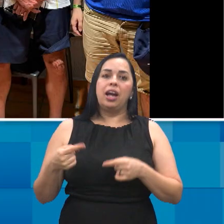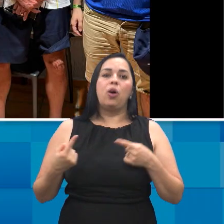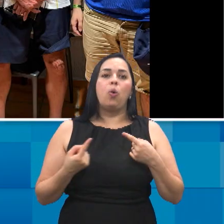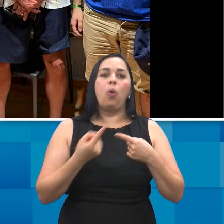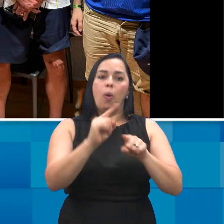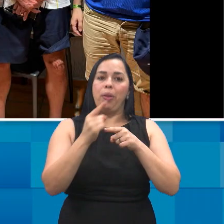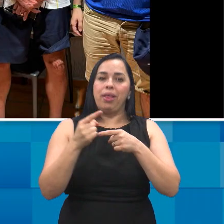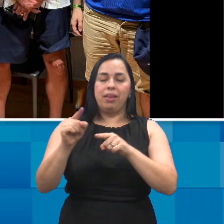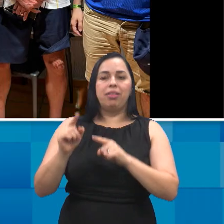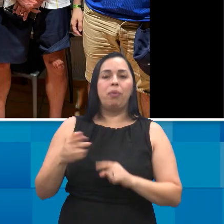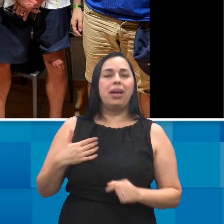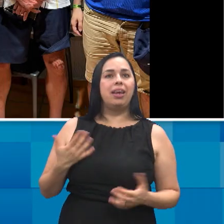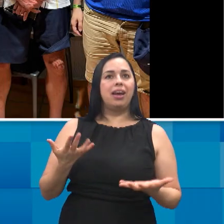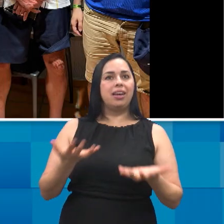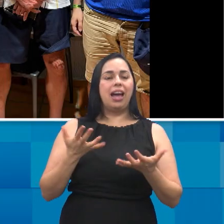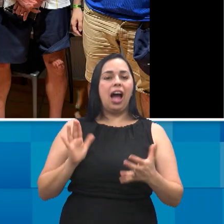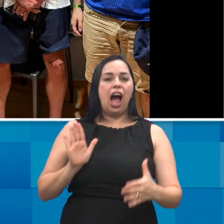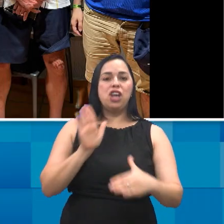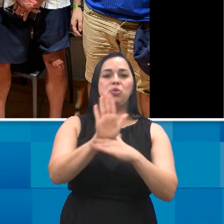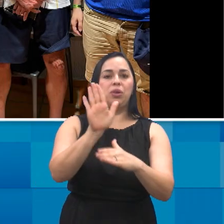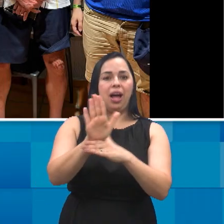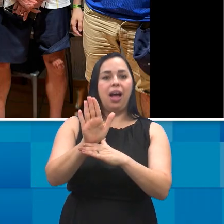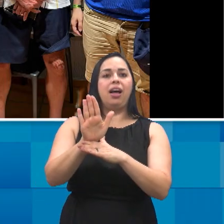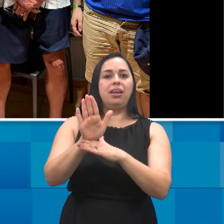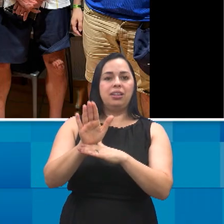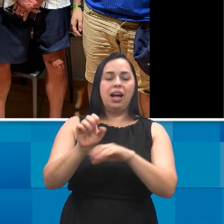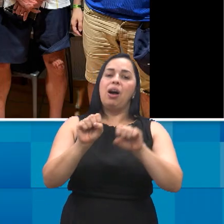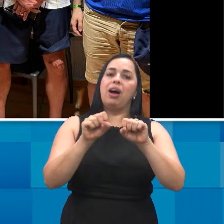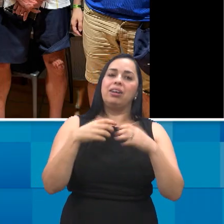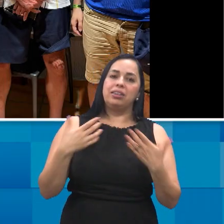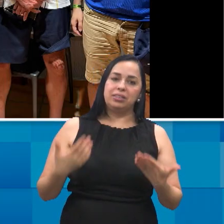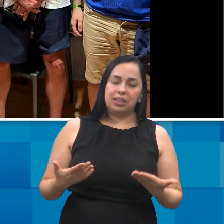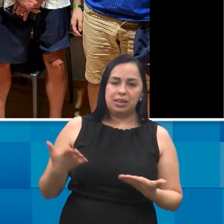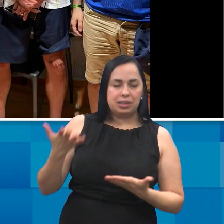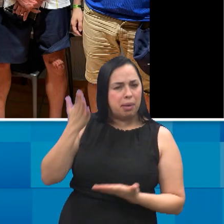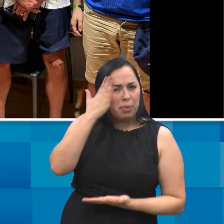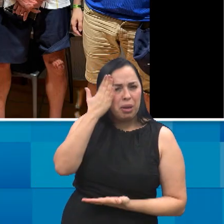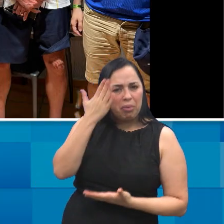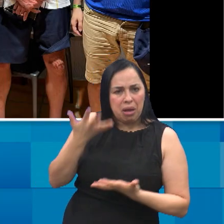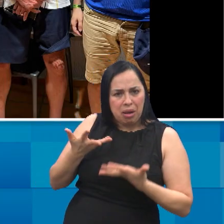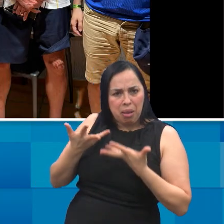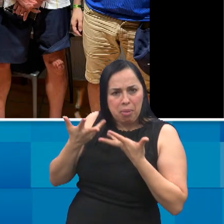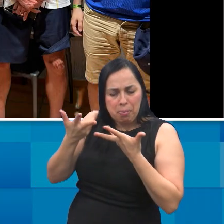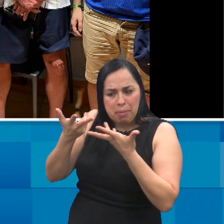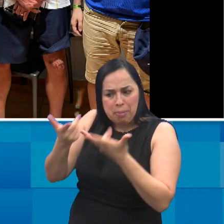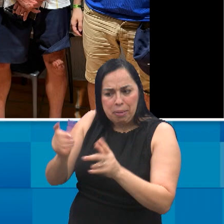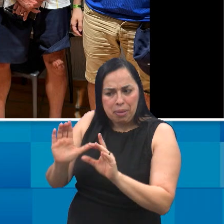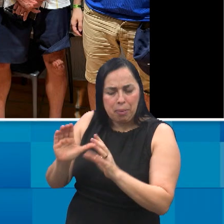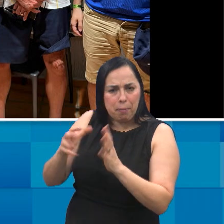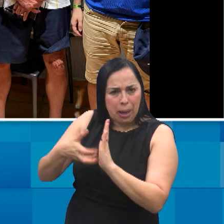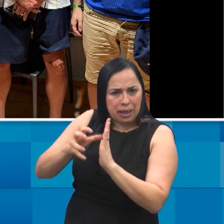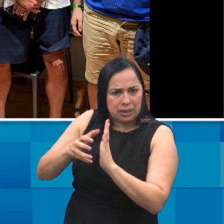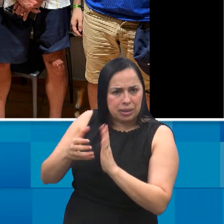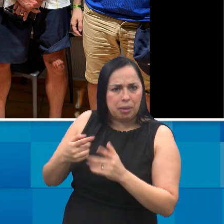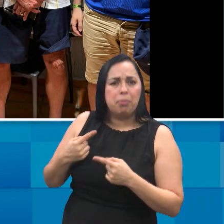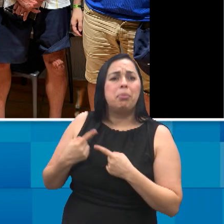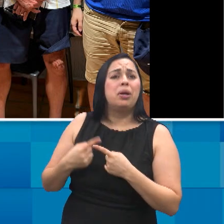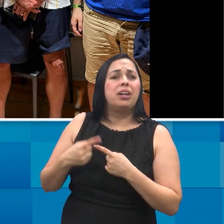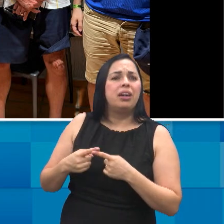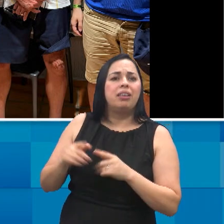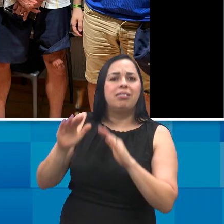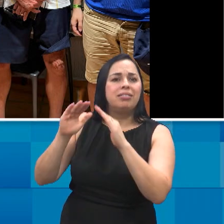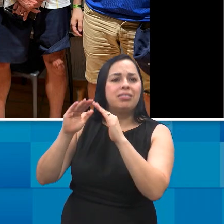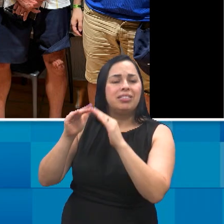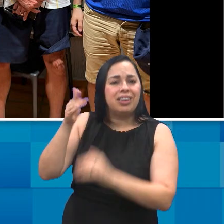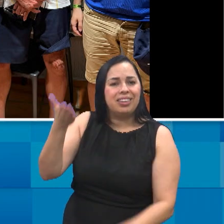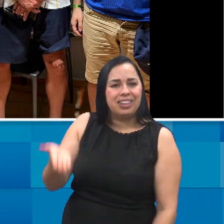fazer parte dele. Sabe por quê? Ele me recebeu, ele me acolheu no partido dele, na casa dele, porque o presidente Bolsonaro é um homem